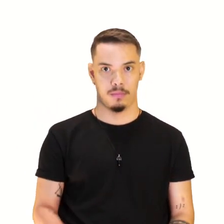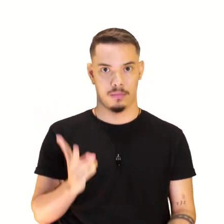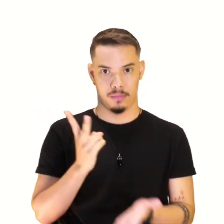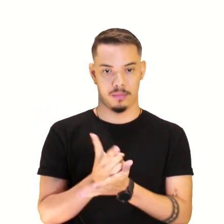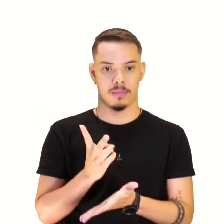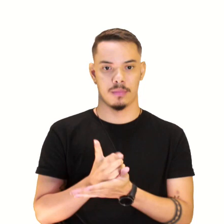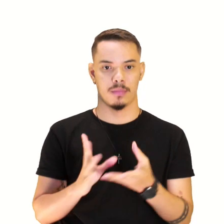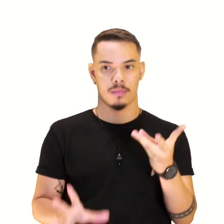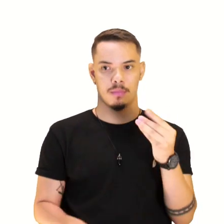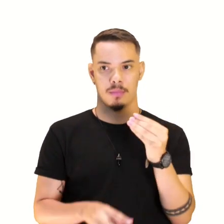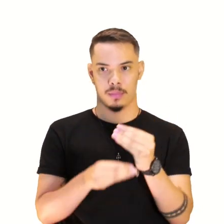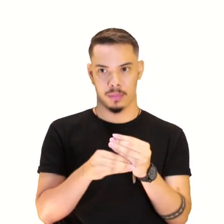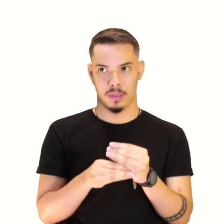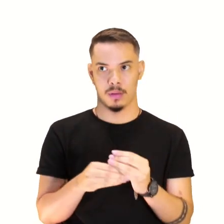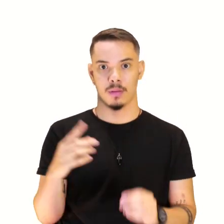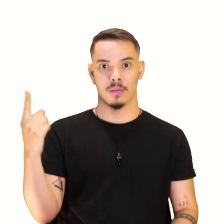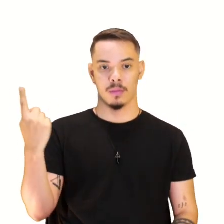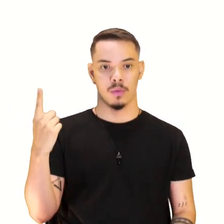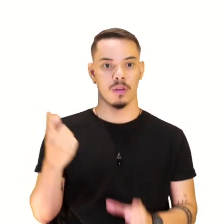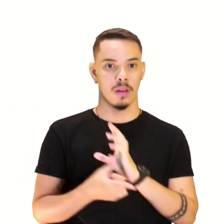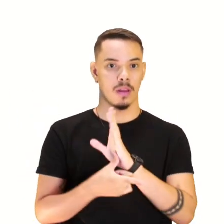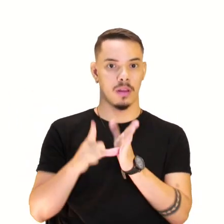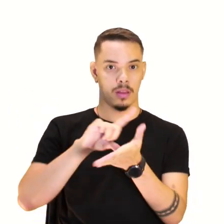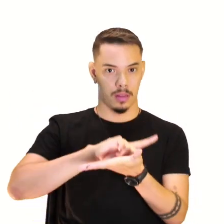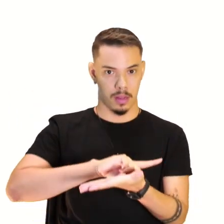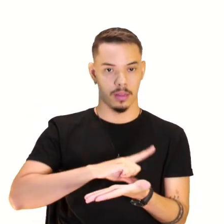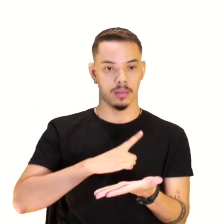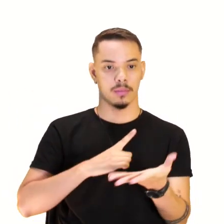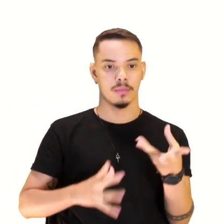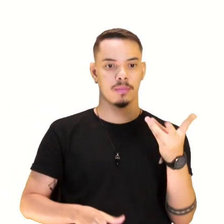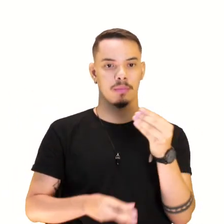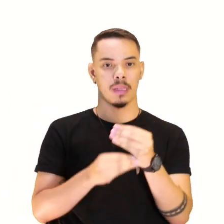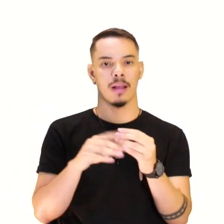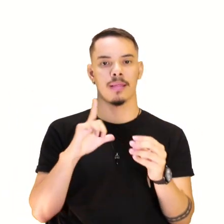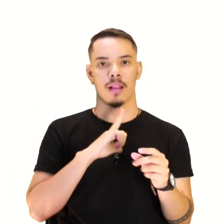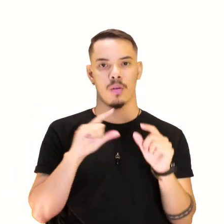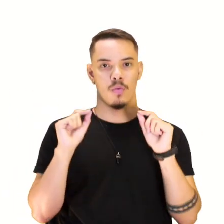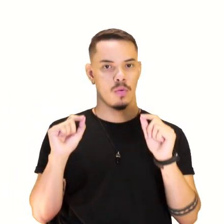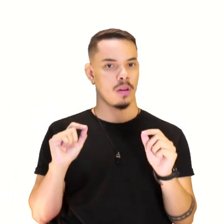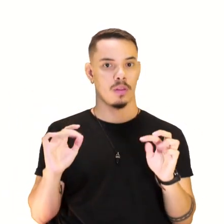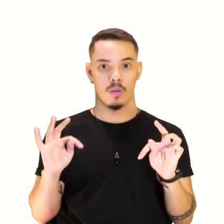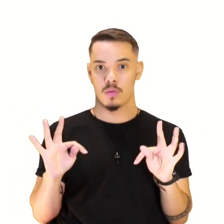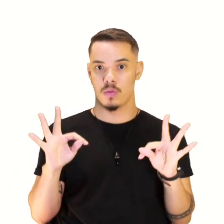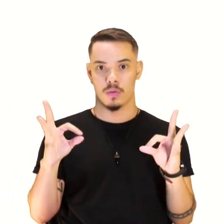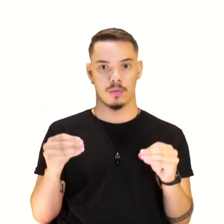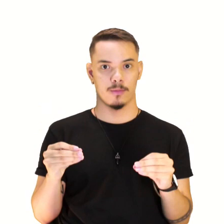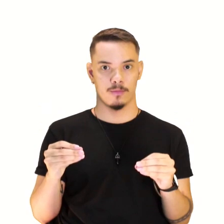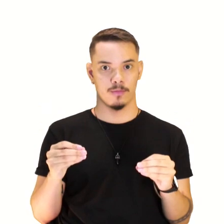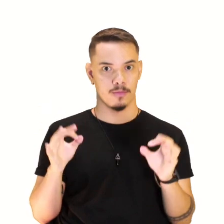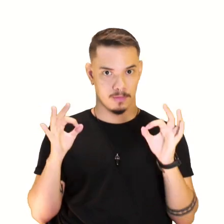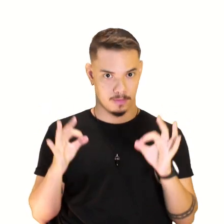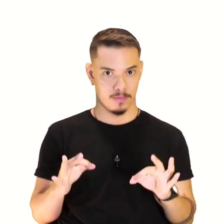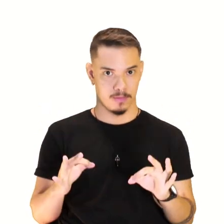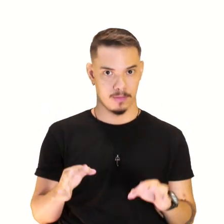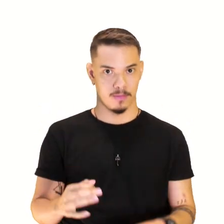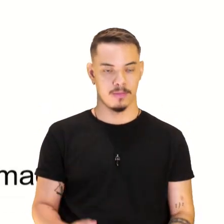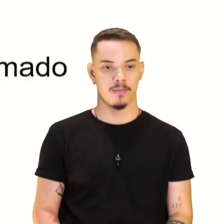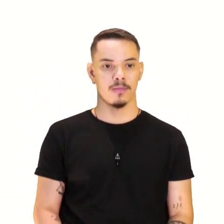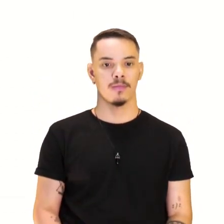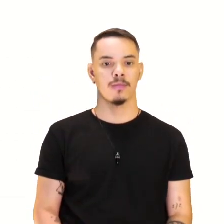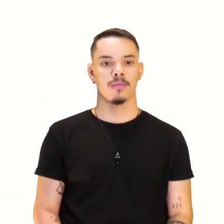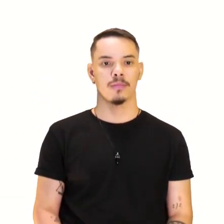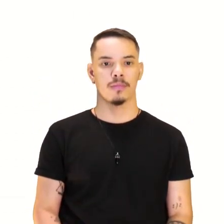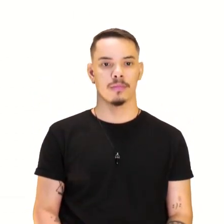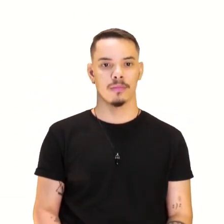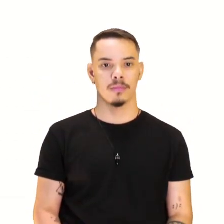gente somar a razão ao termo anterior, a gente tem todos os termos da sequência, certo? Beleza? E